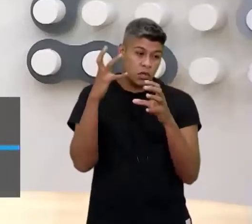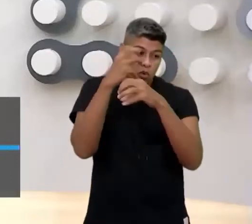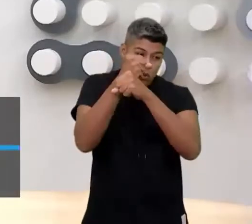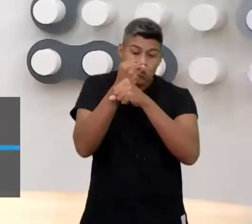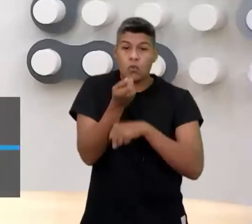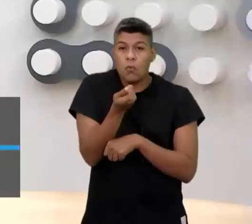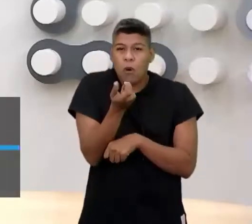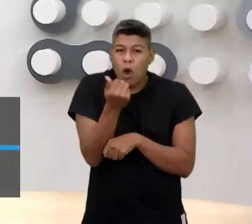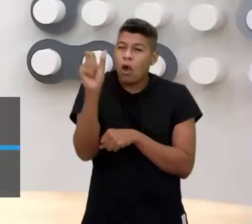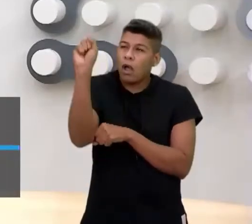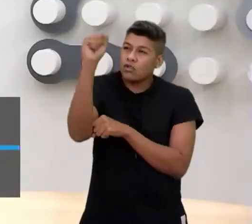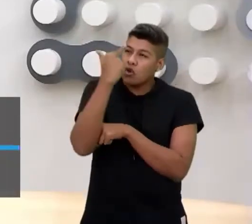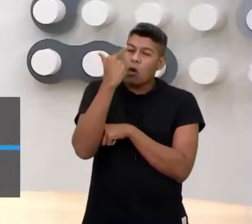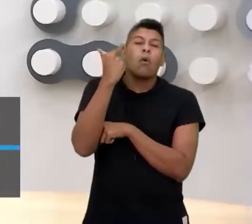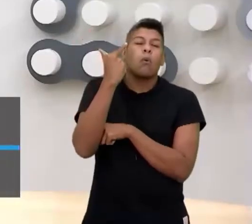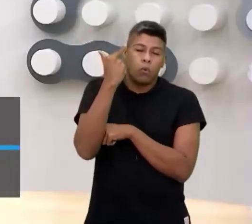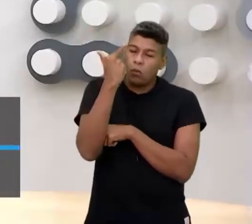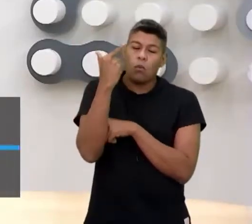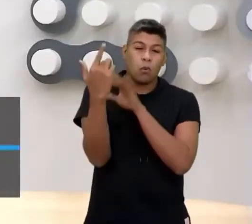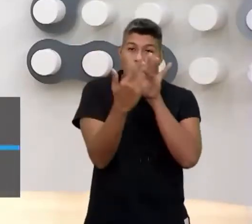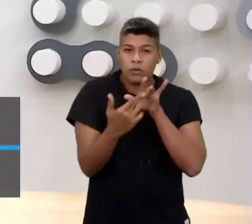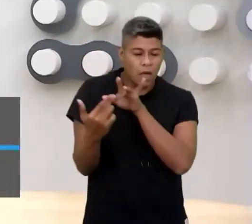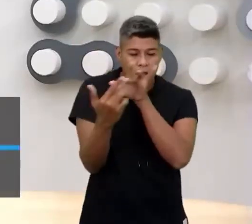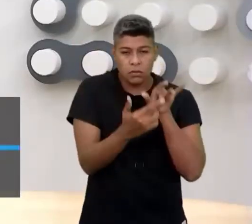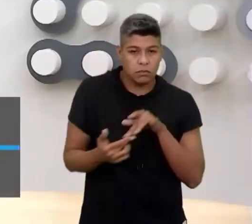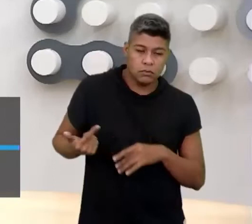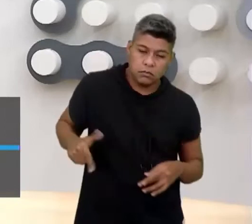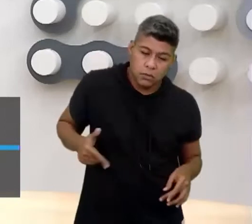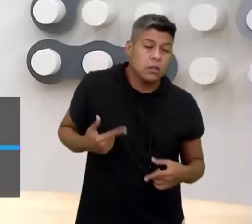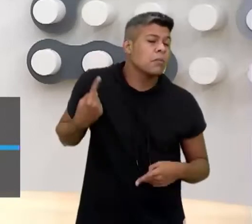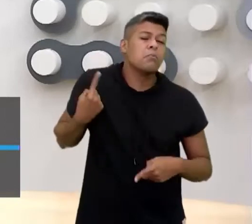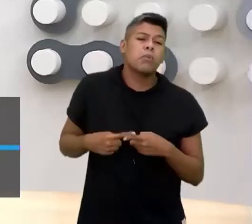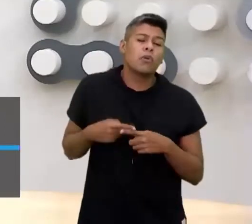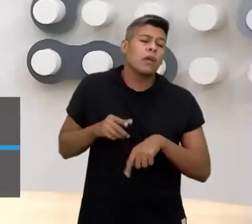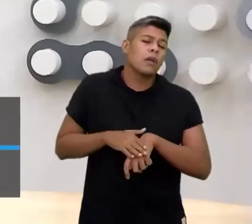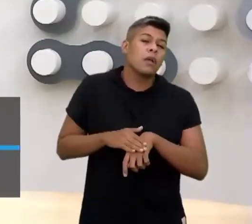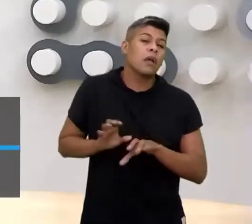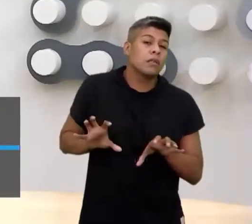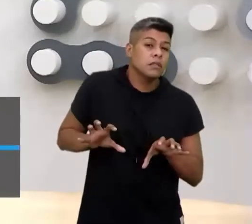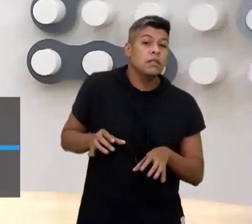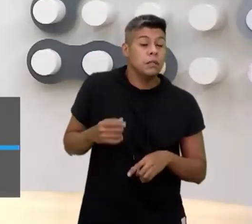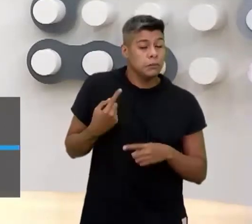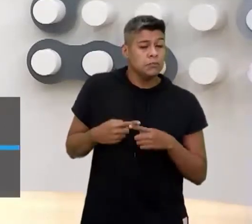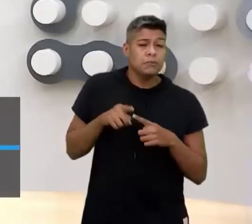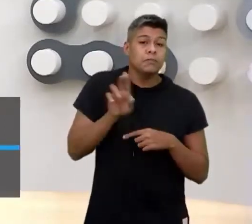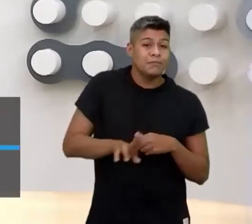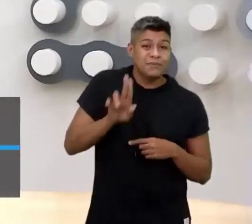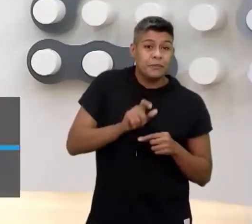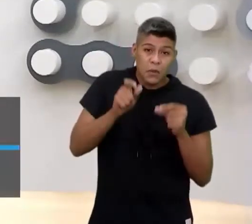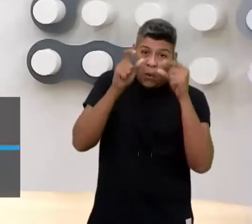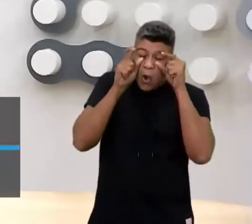que pouca luz entre em contato com os olhos deles. E por que eles fazem isso? Por que a pessoa tem que usar um